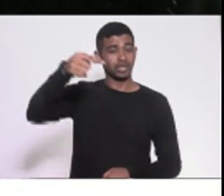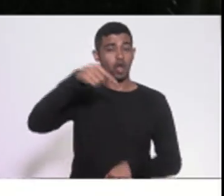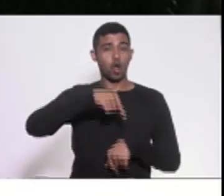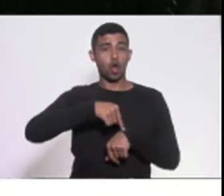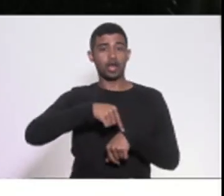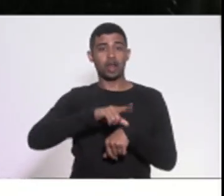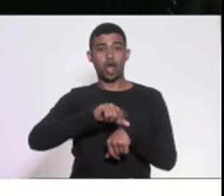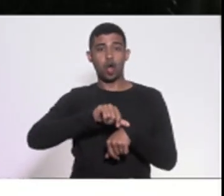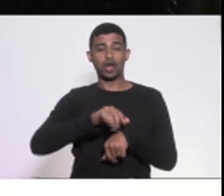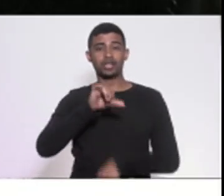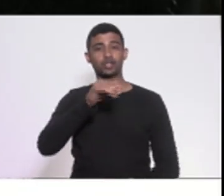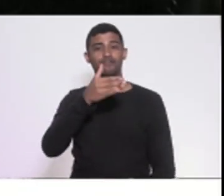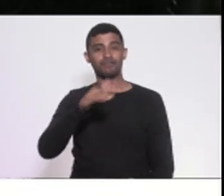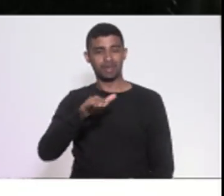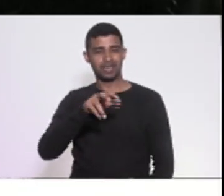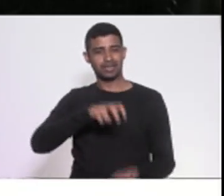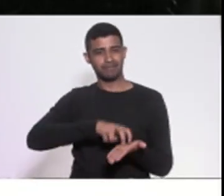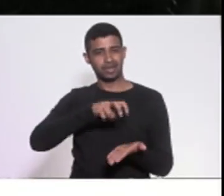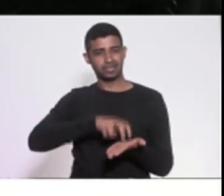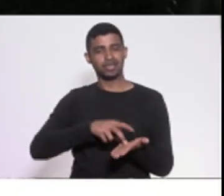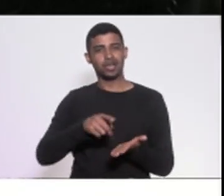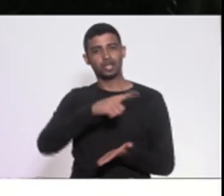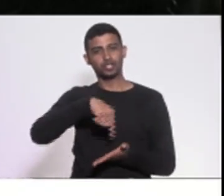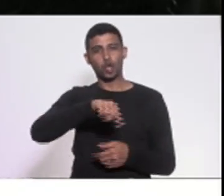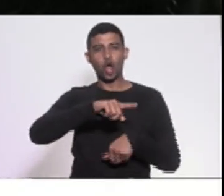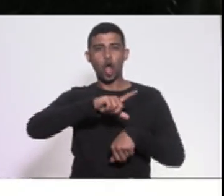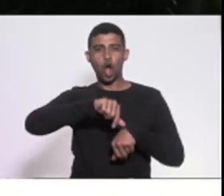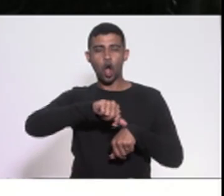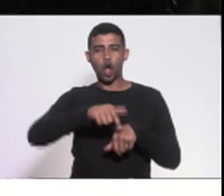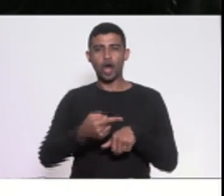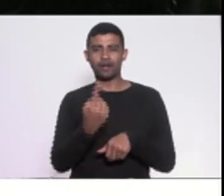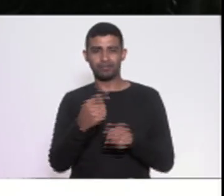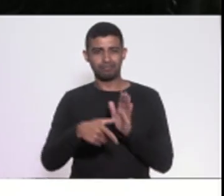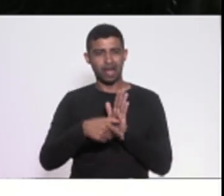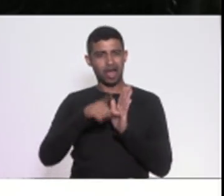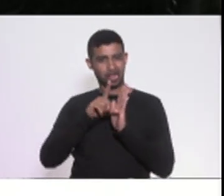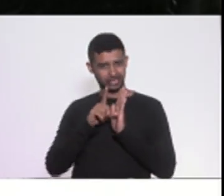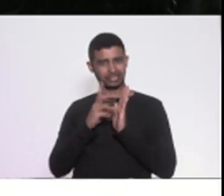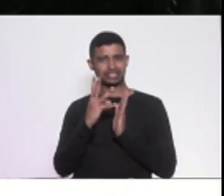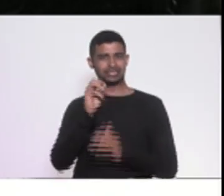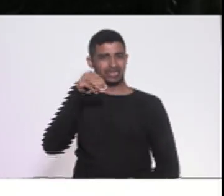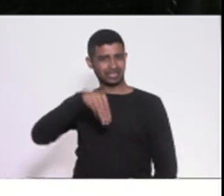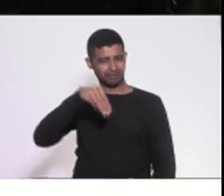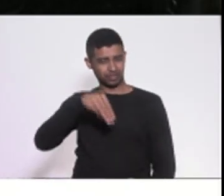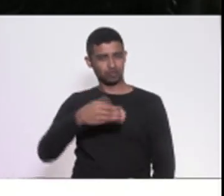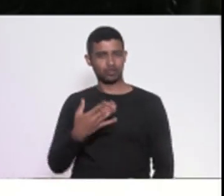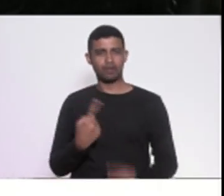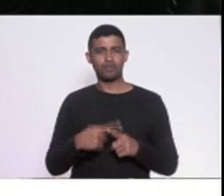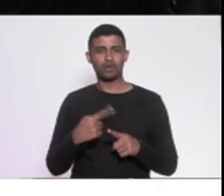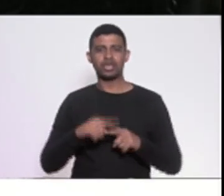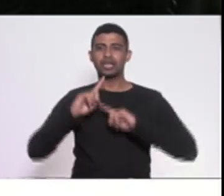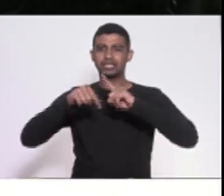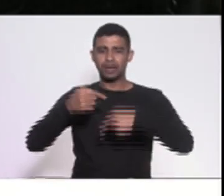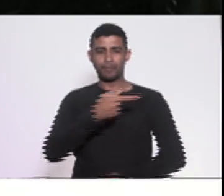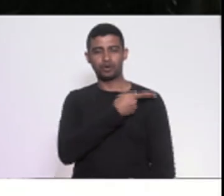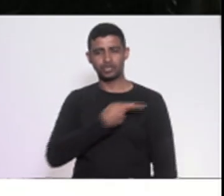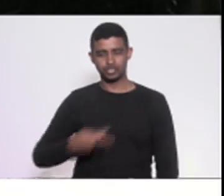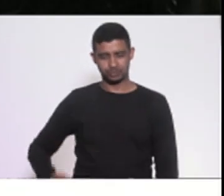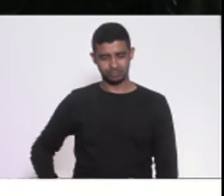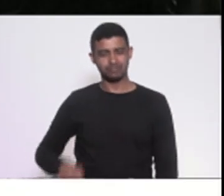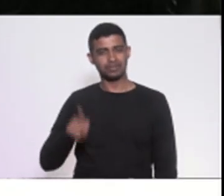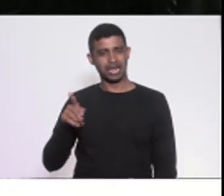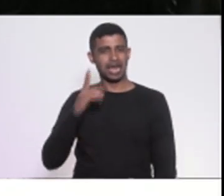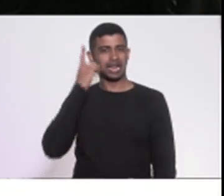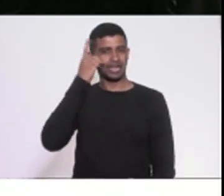9h30. Nós antecipamos o horário em 30 minutos, por conta que a deputada Zeidane irá presidir uma